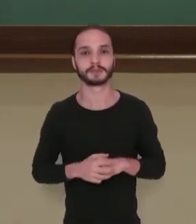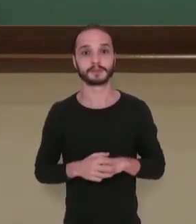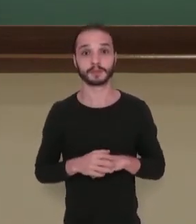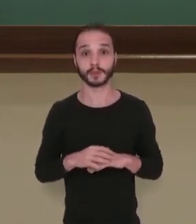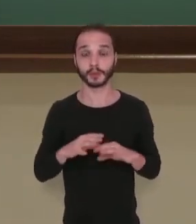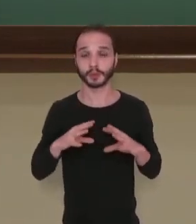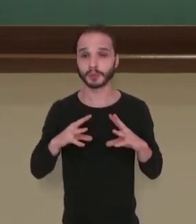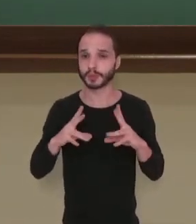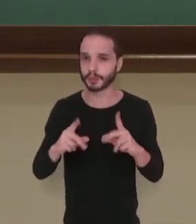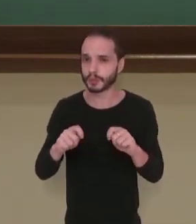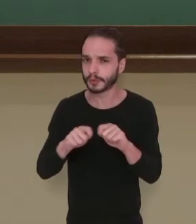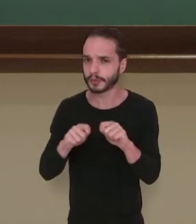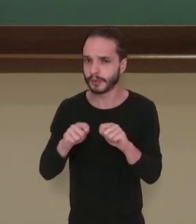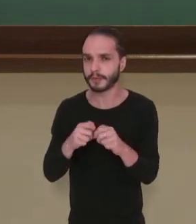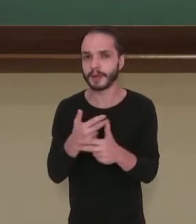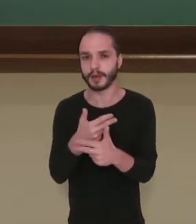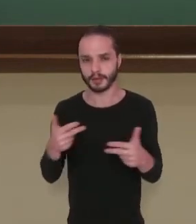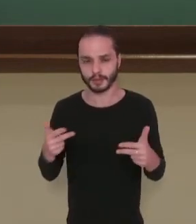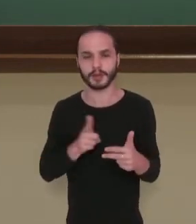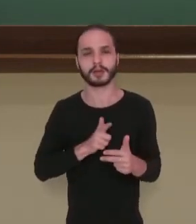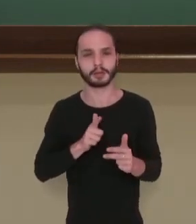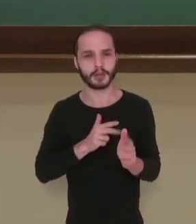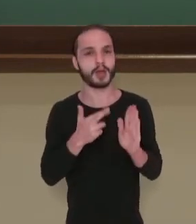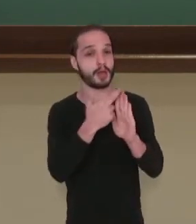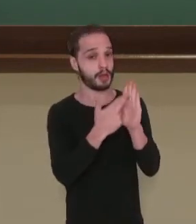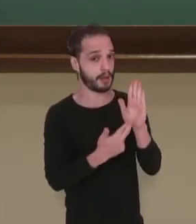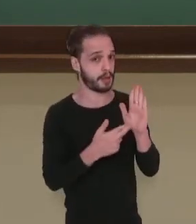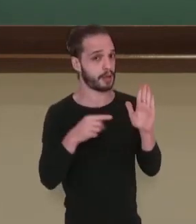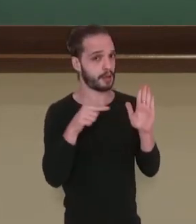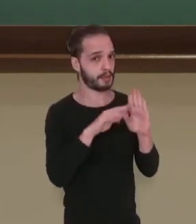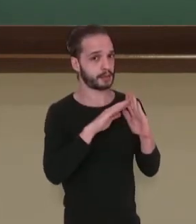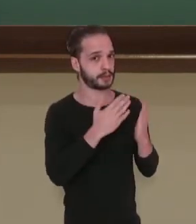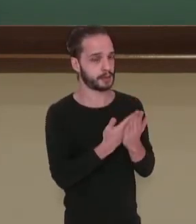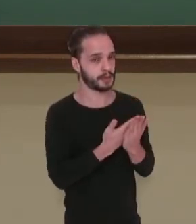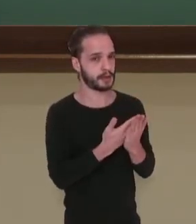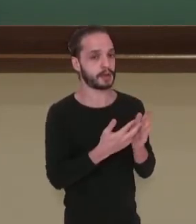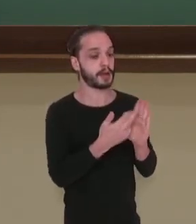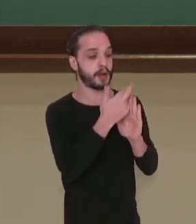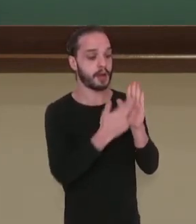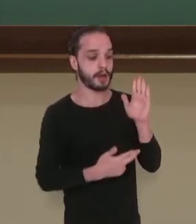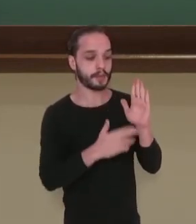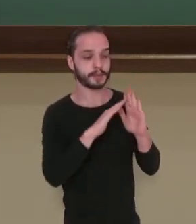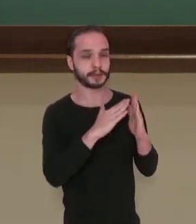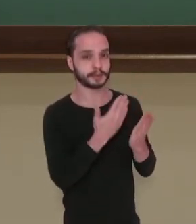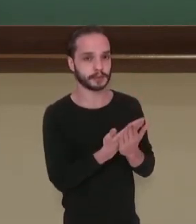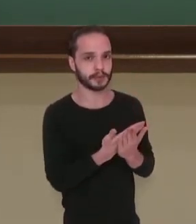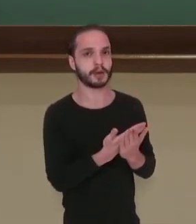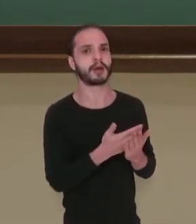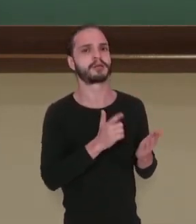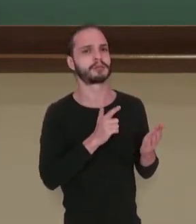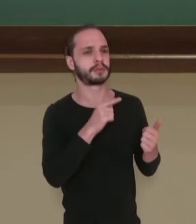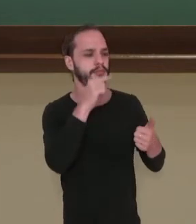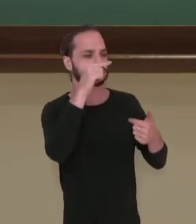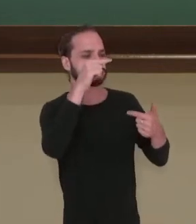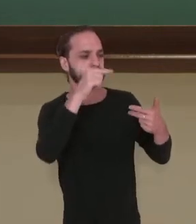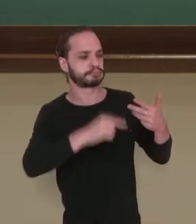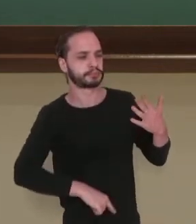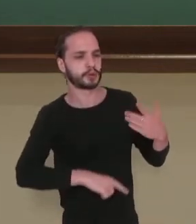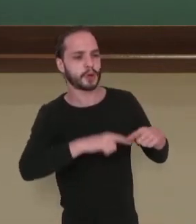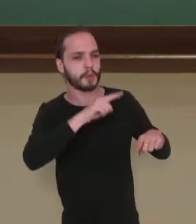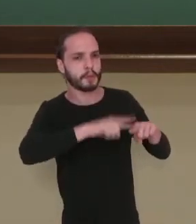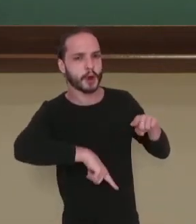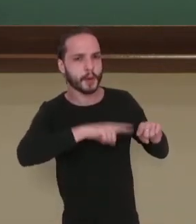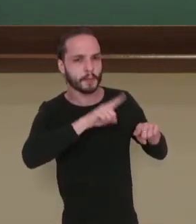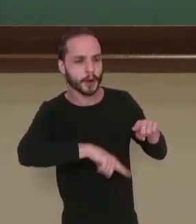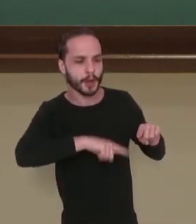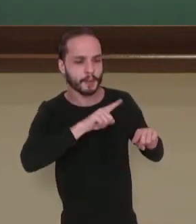de indisciplina ele já está previsto no documento que é o regimento escolar. O regimento escolar é que ele cuida de todas as proibições que eu falei na aula